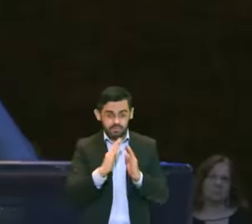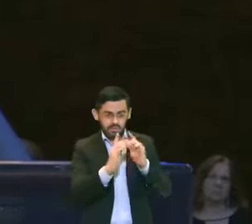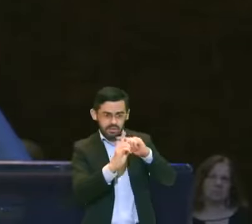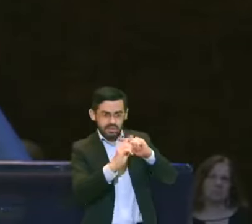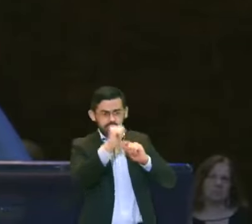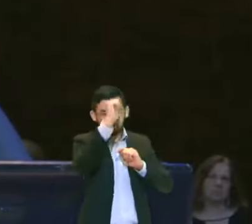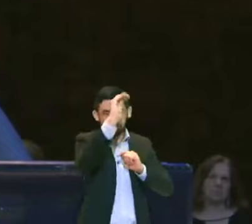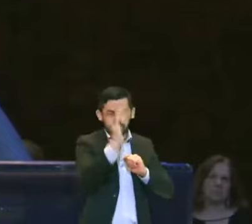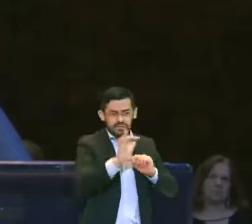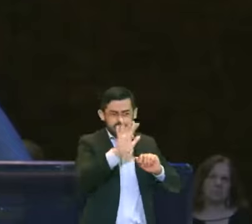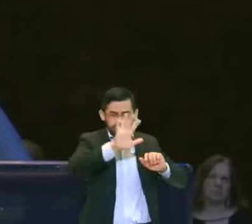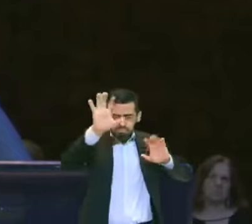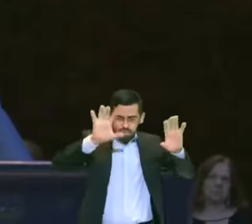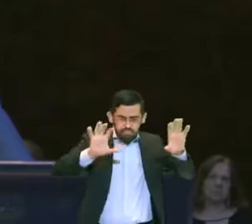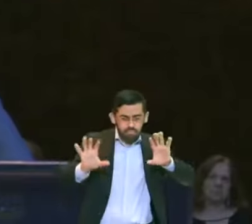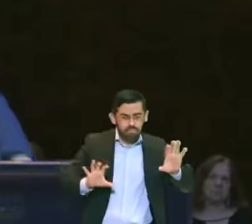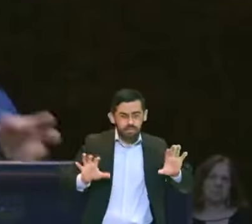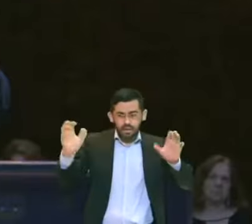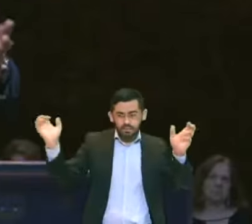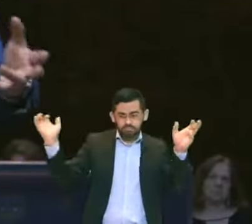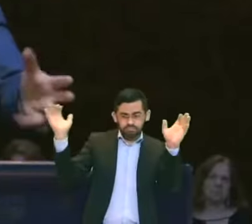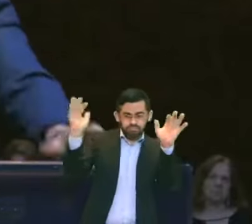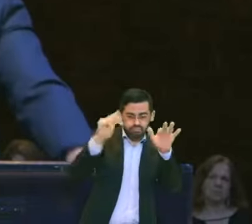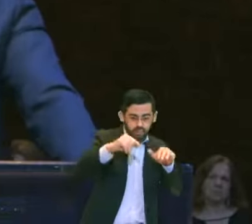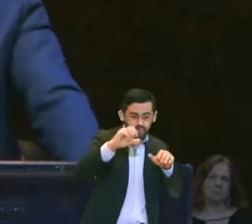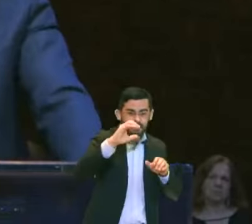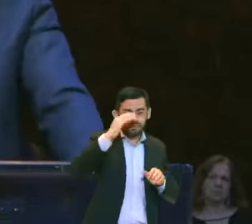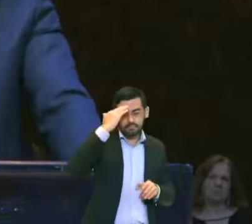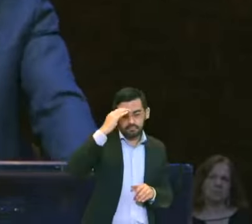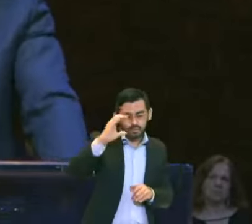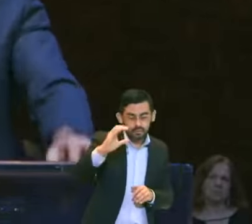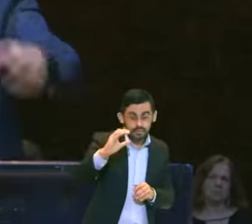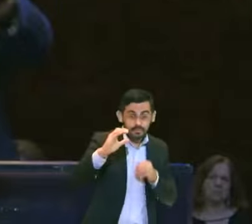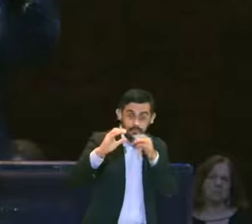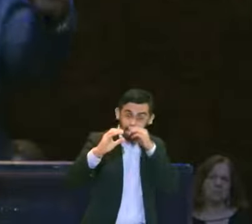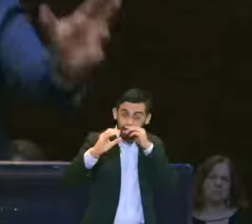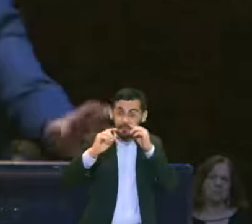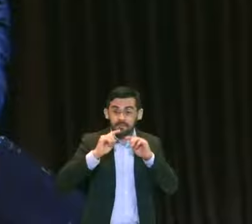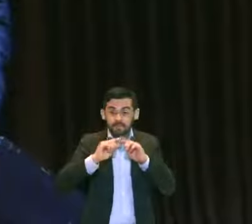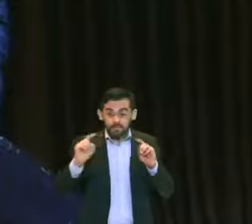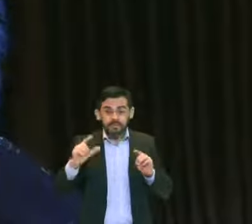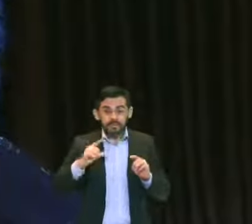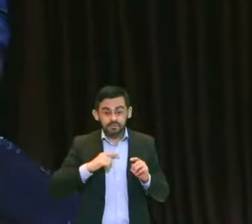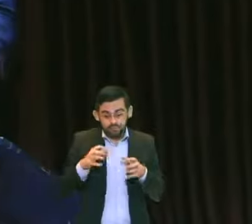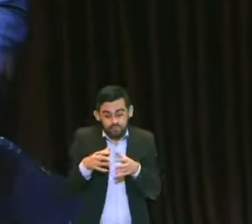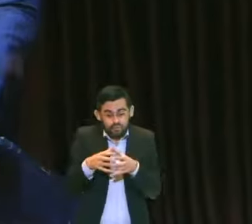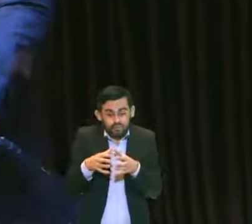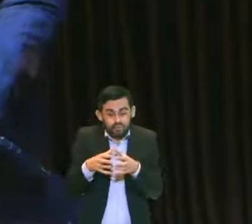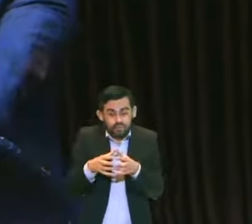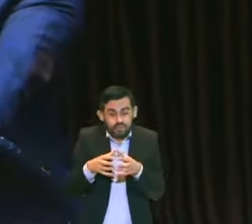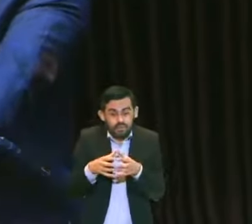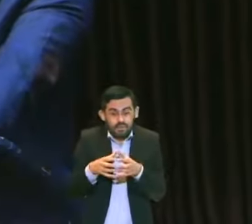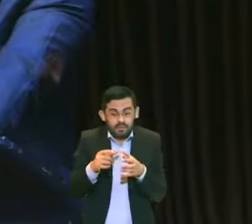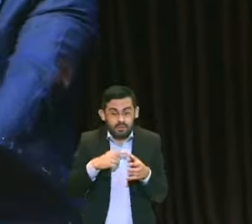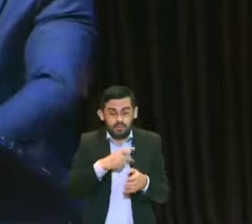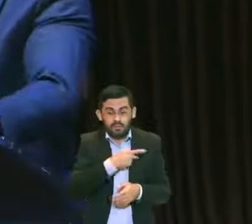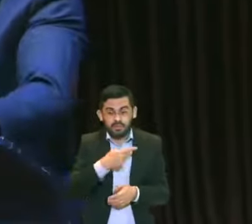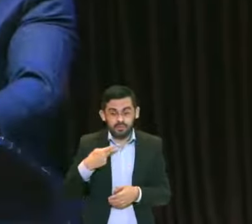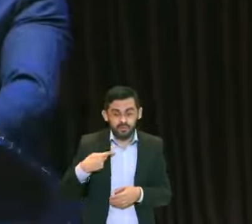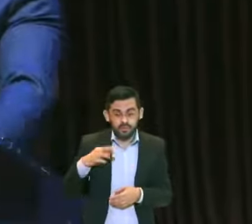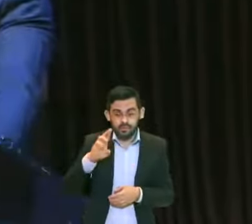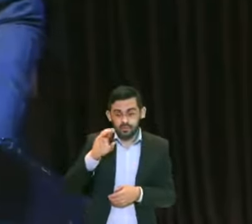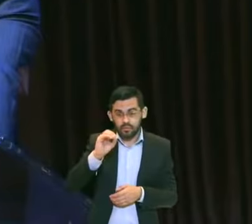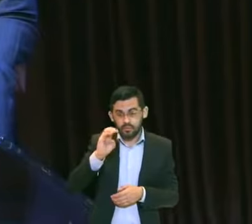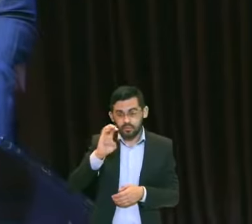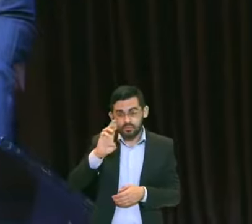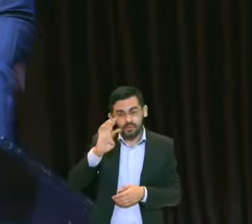Brasil. E recebemos um recado de um pastor que fazia parte desse nosso grupo, o pastor Roberto Botrel, foi pastor